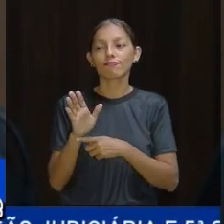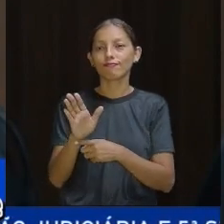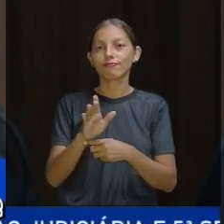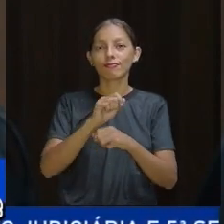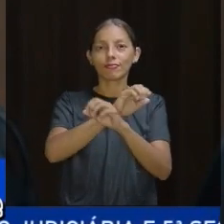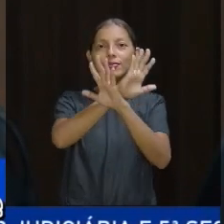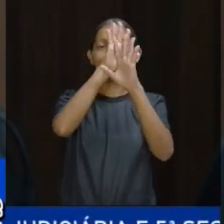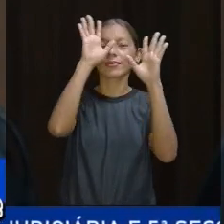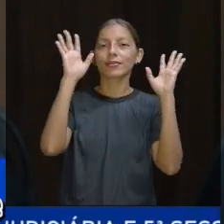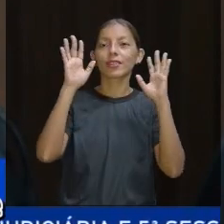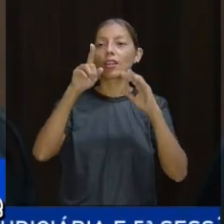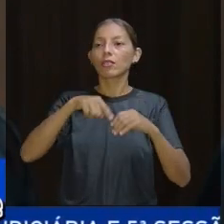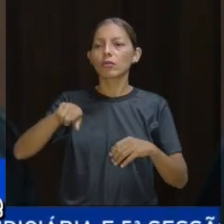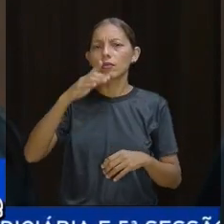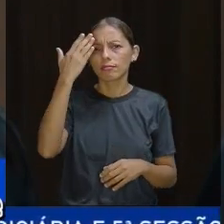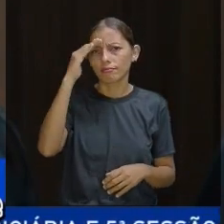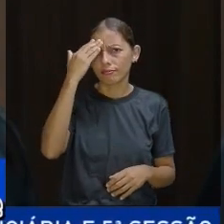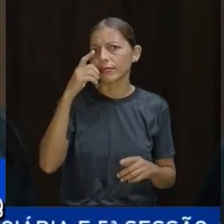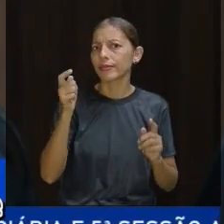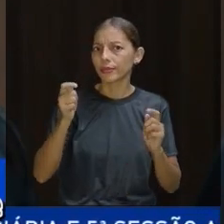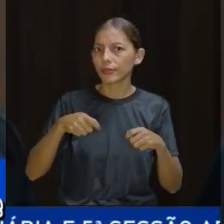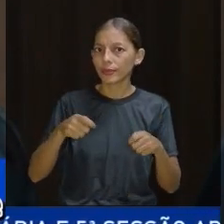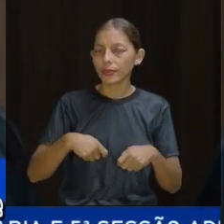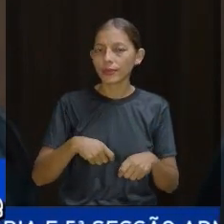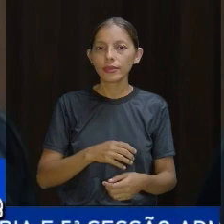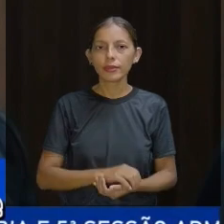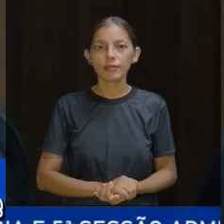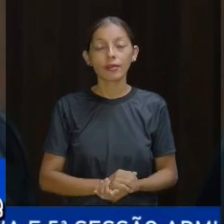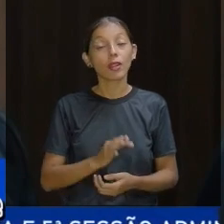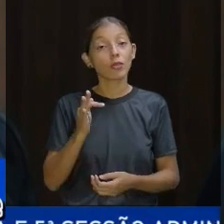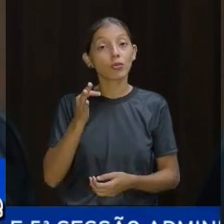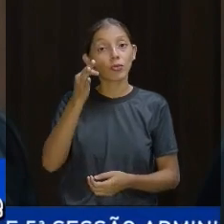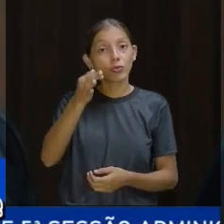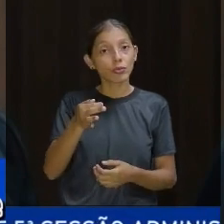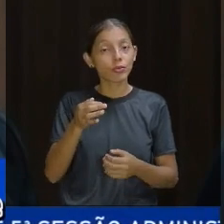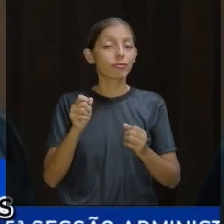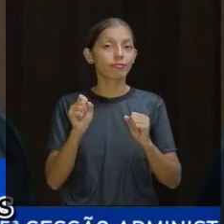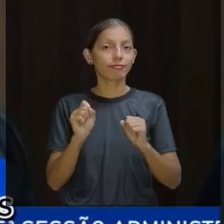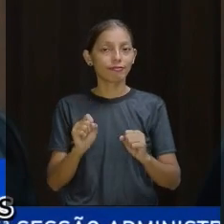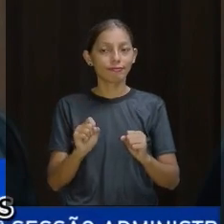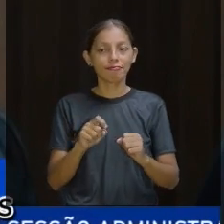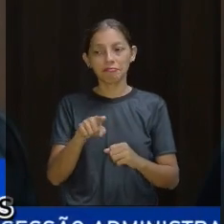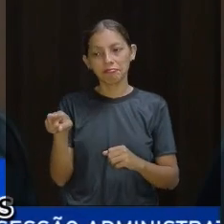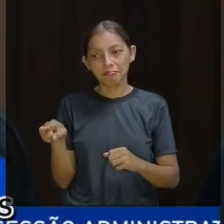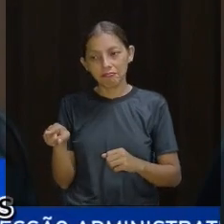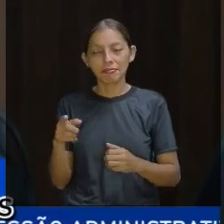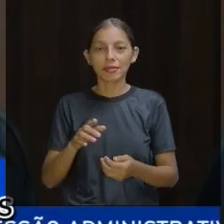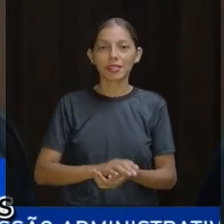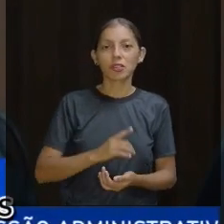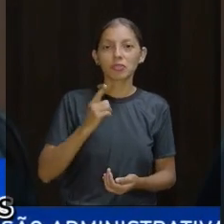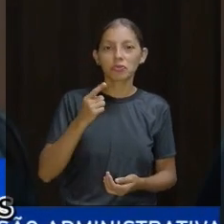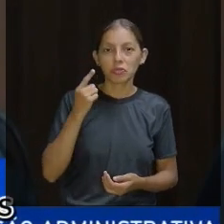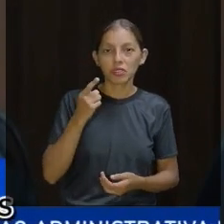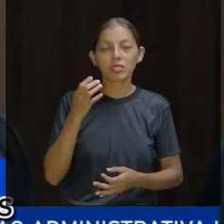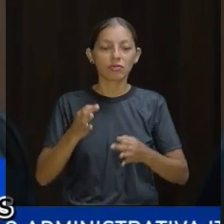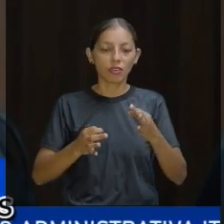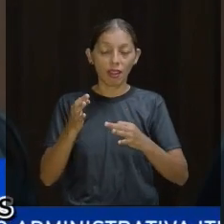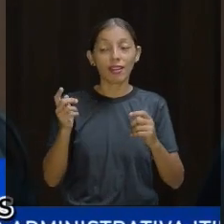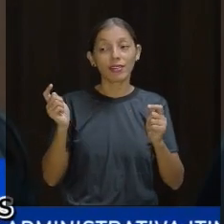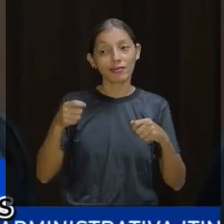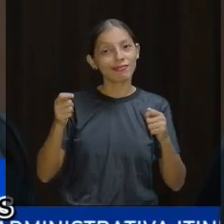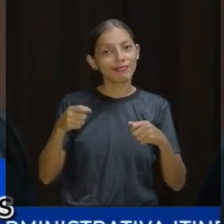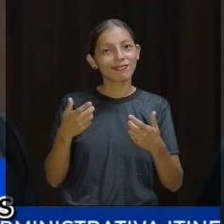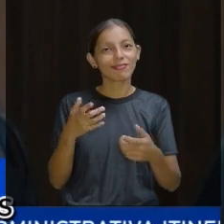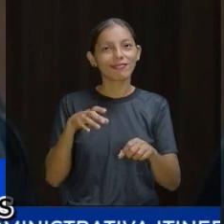que todos possam compreender e, quem sabe, daqui nascer alguma vocação para as carreiras jurídicas, né?